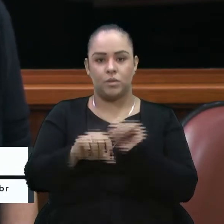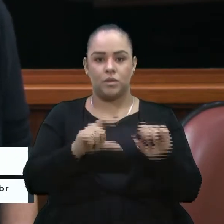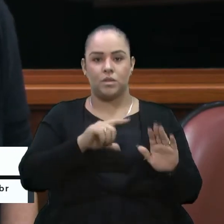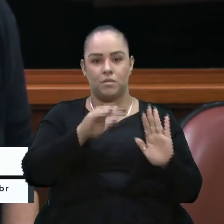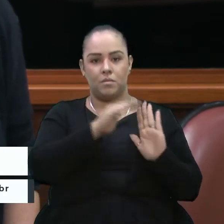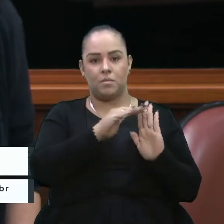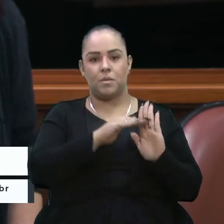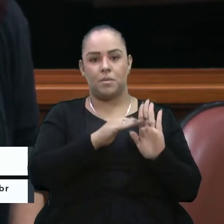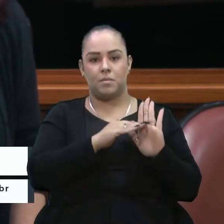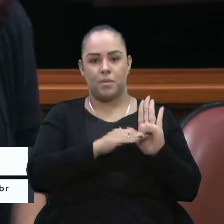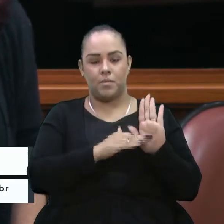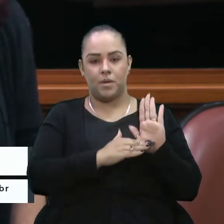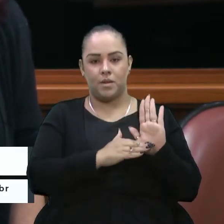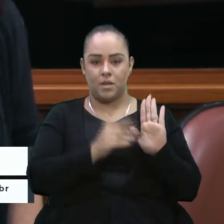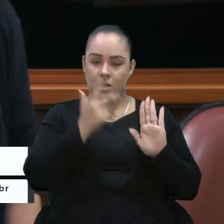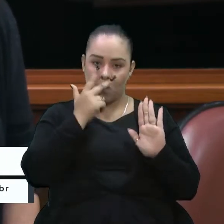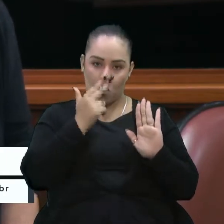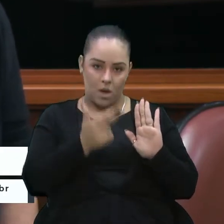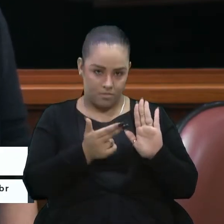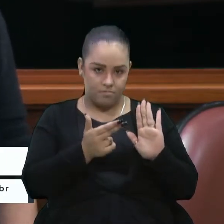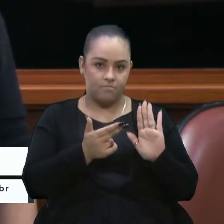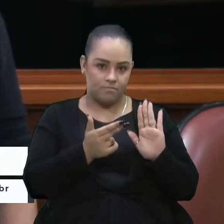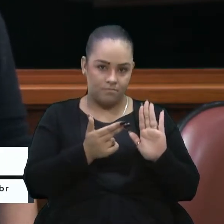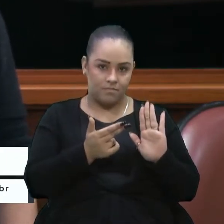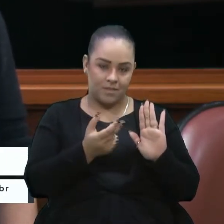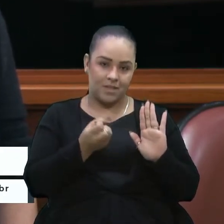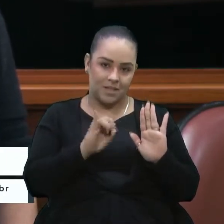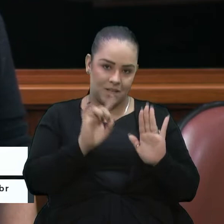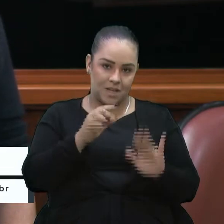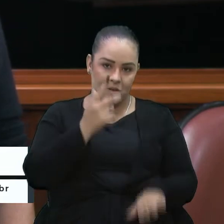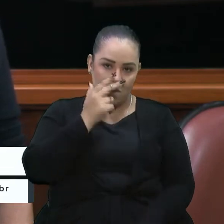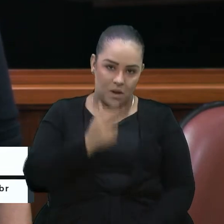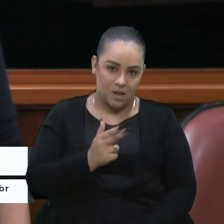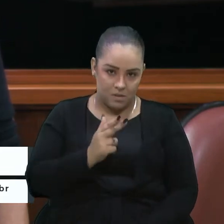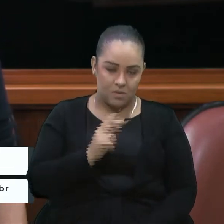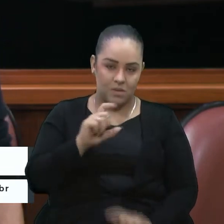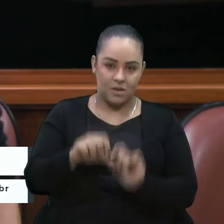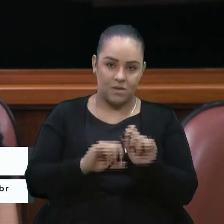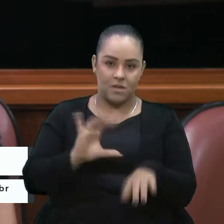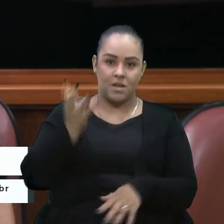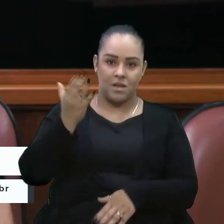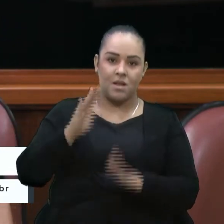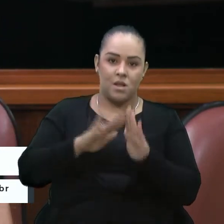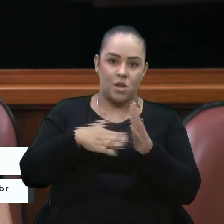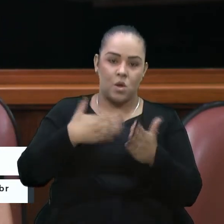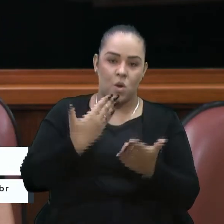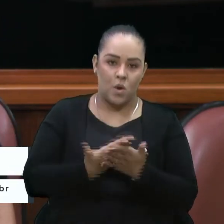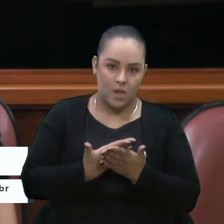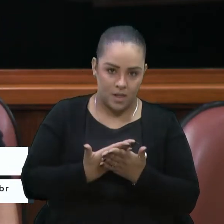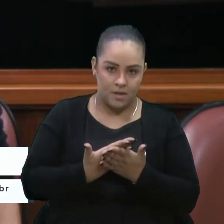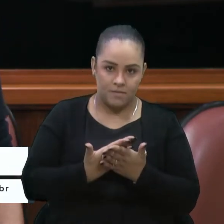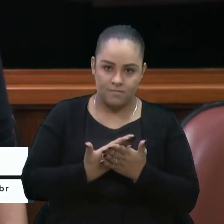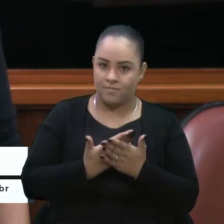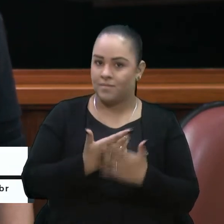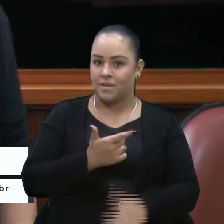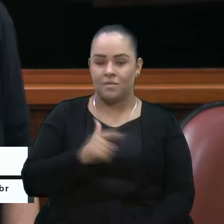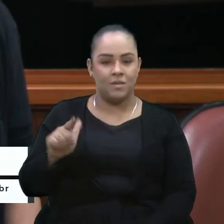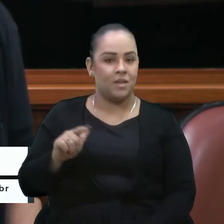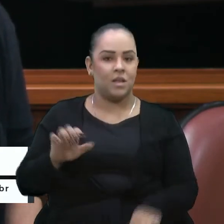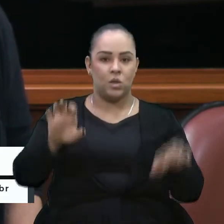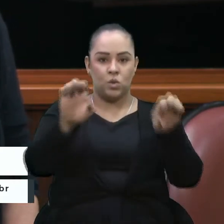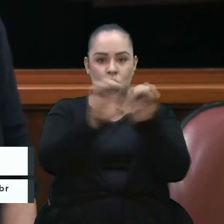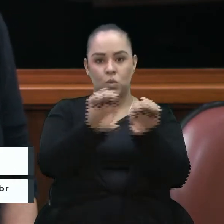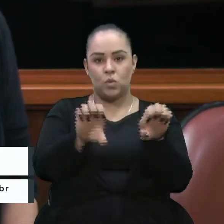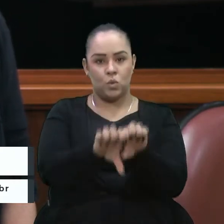se forem os mesmos, infelizmente, as nossas escolas municipais não têm estrutura para